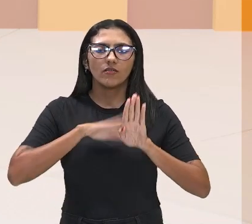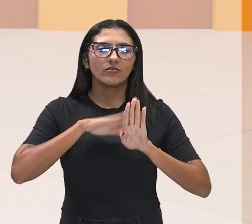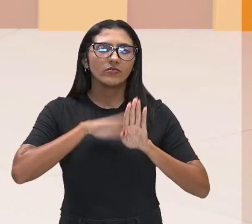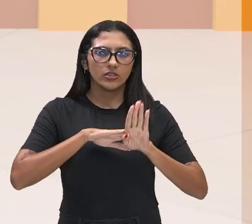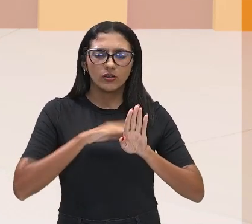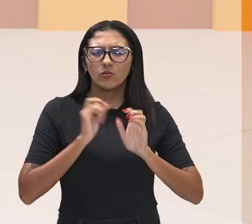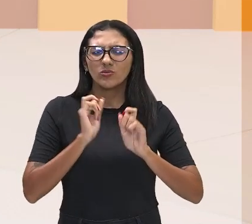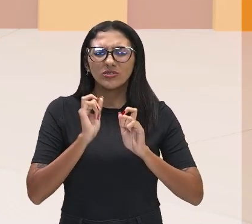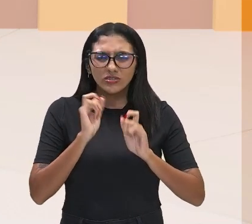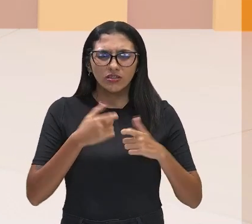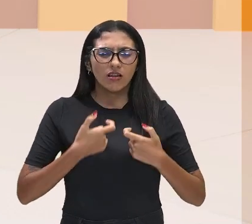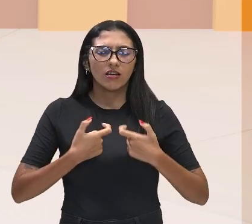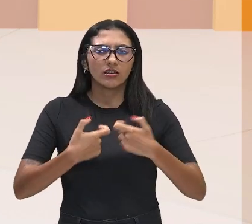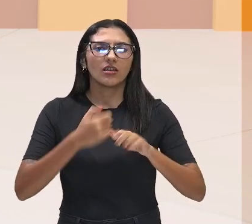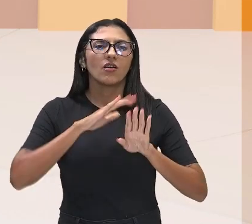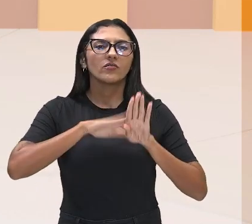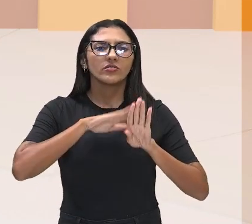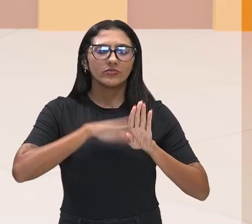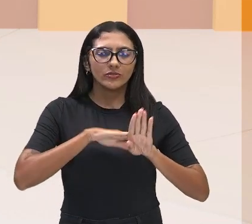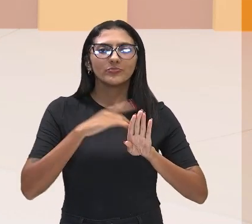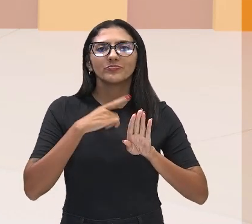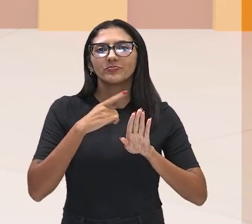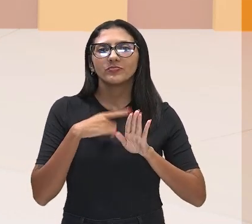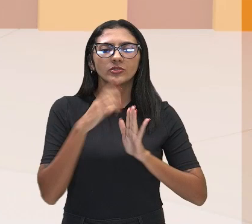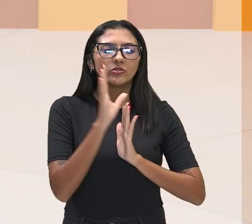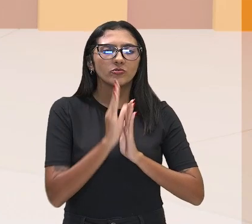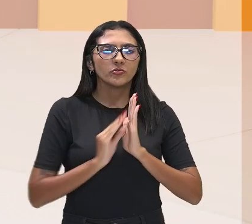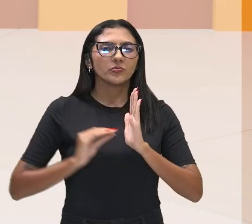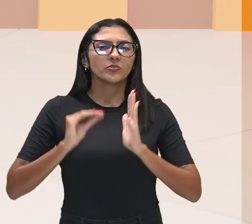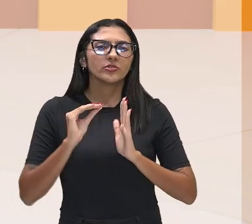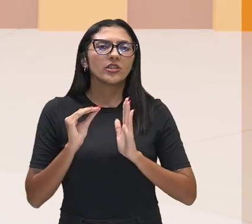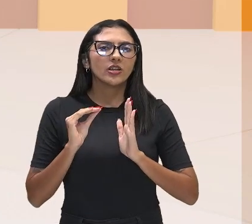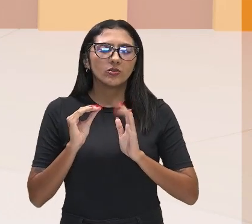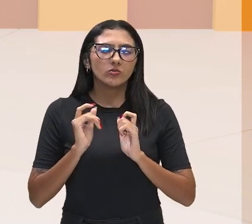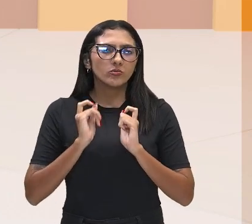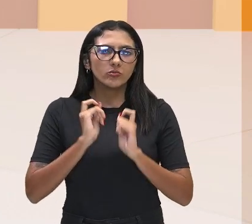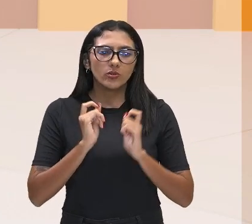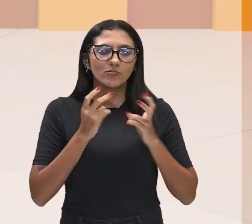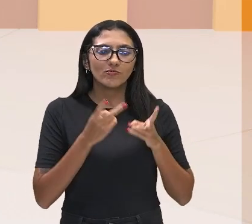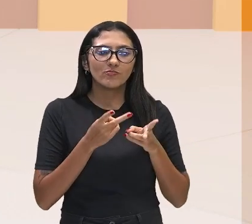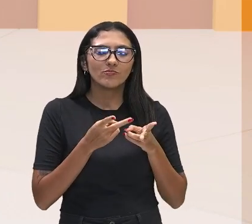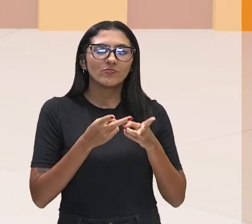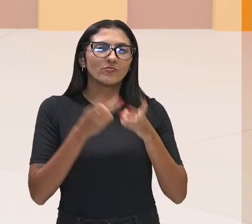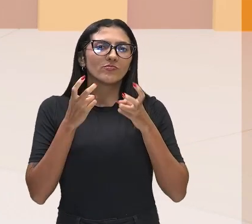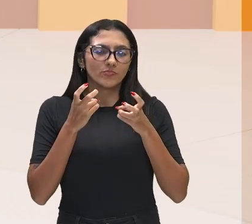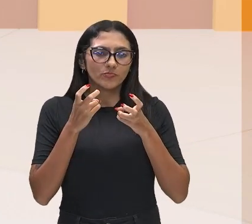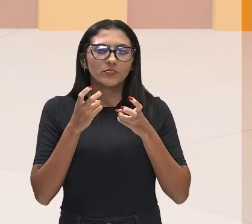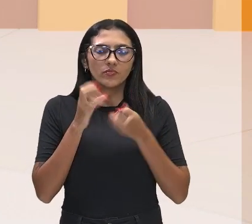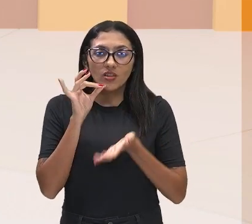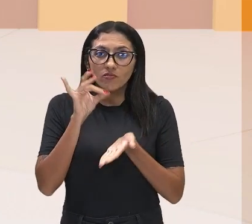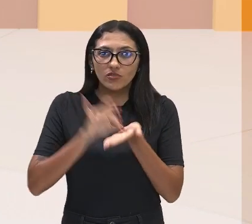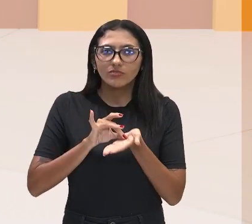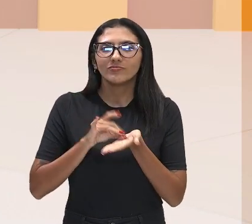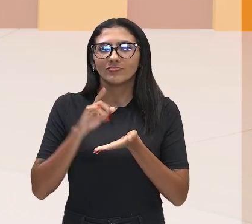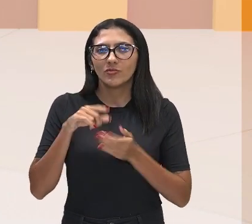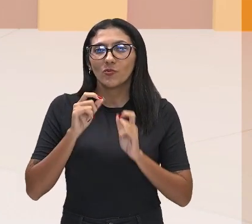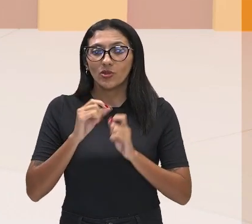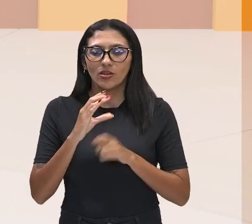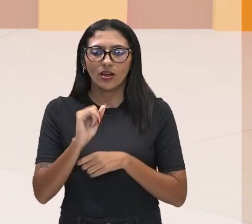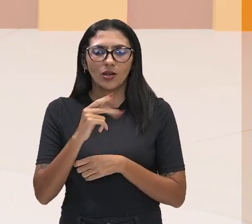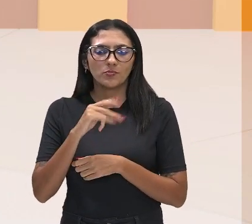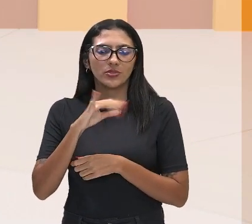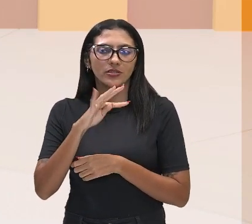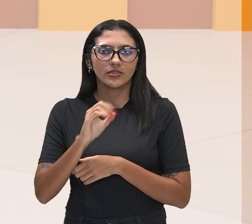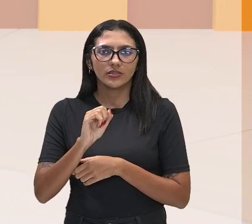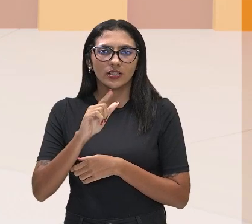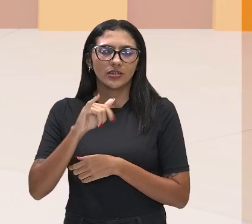Fria, a gente vai ter o grande exemplo de um momento em que realmente ali o capitalismo avançou para o mundo inteiro, que